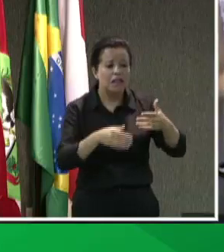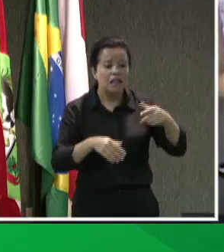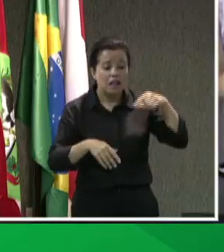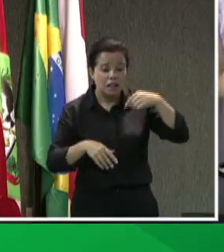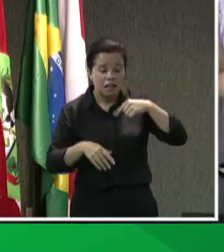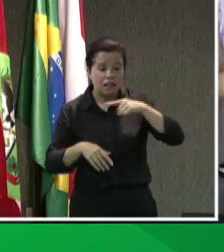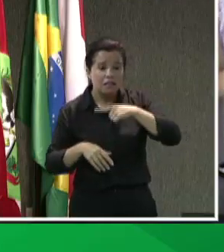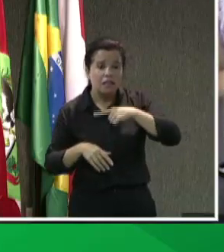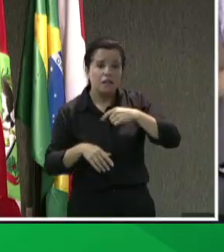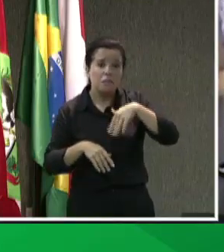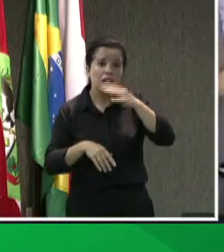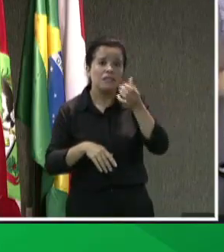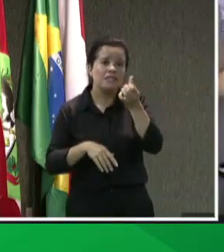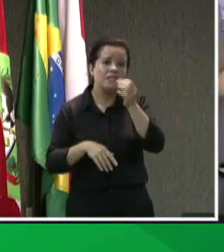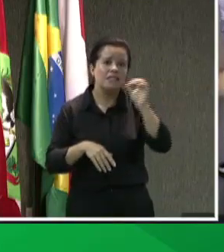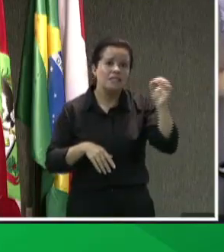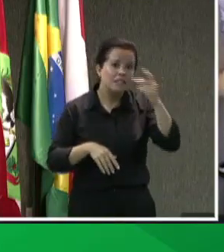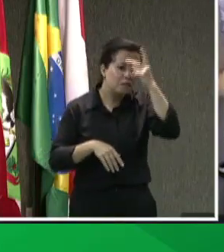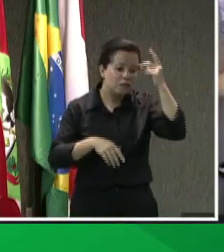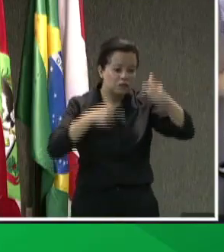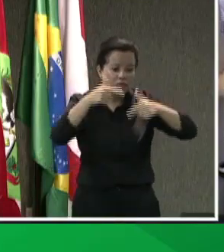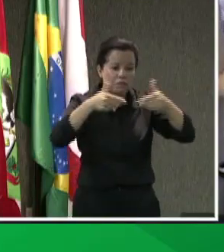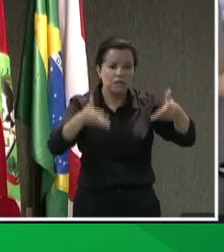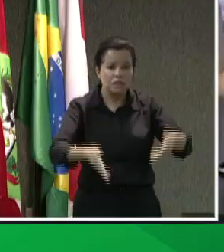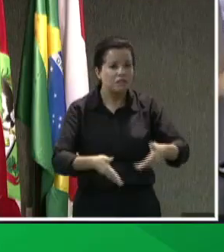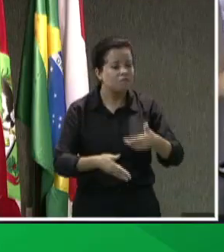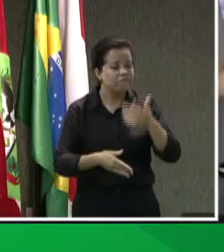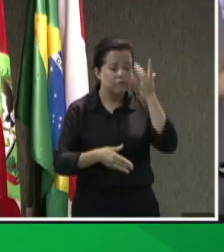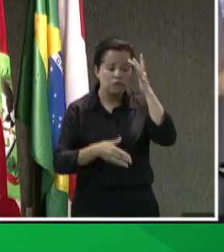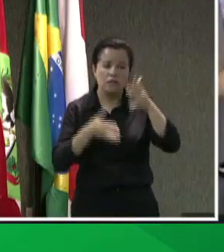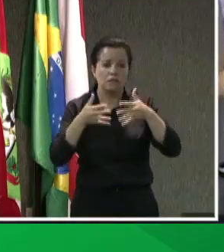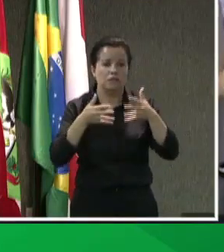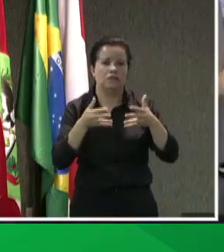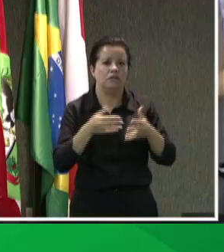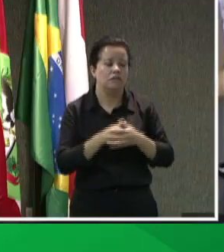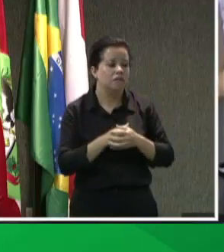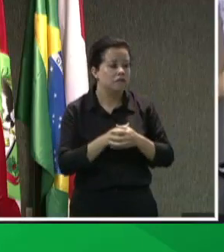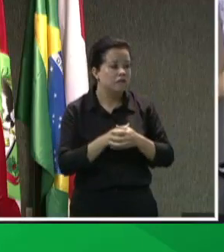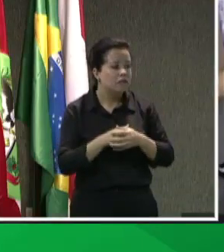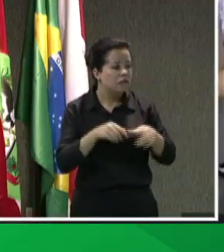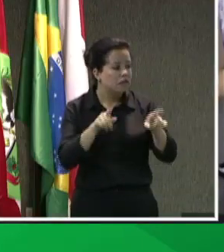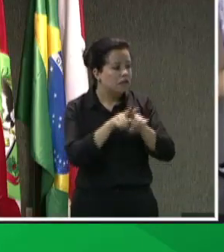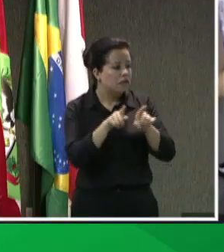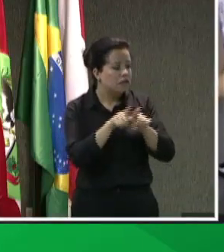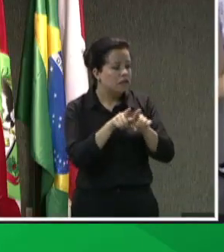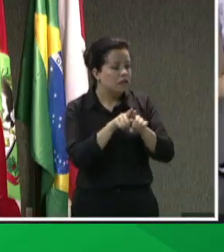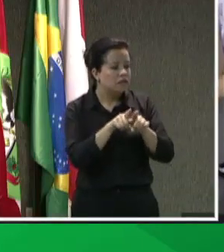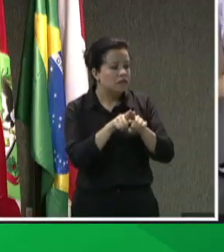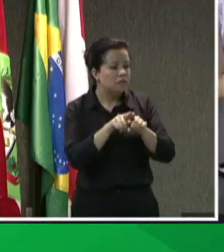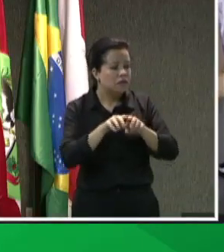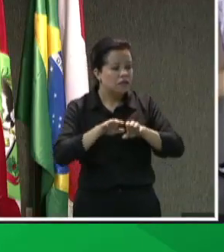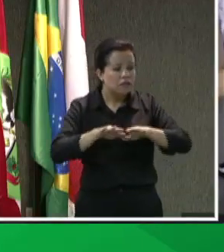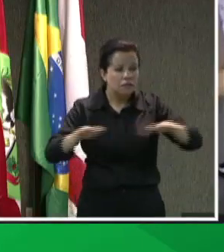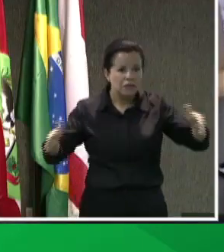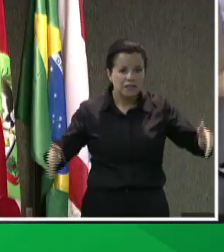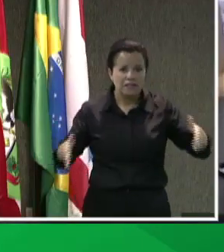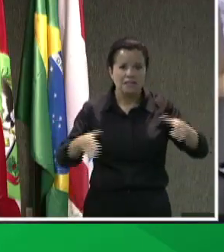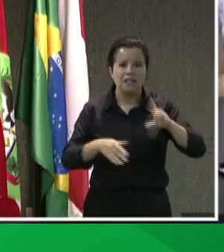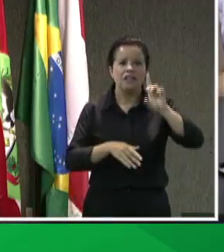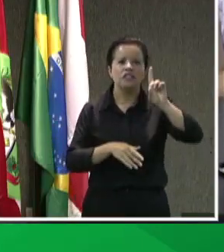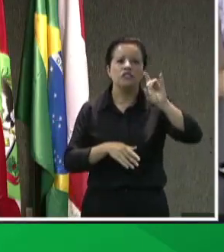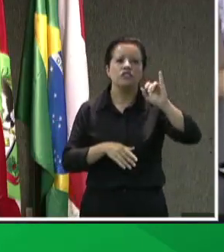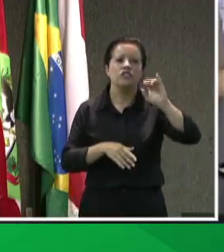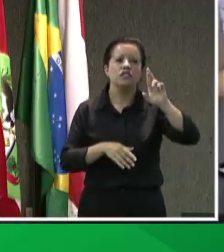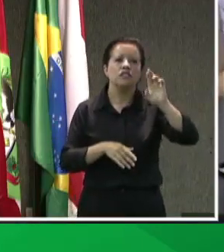servidores. E a gente conseguiu avançar bastante, conseguimos autorização da mesa diretora, estamos nas tratativas agora